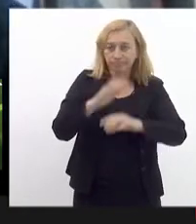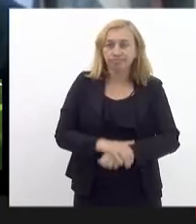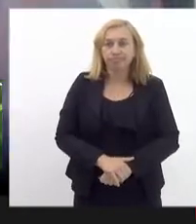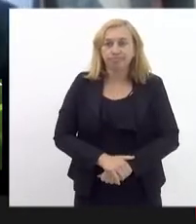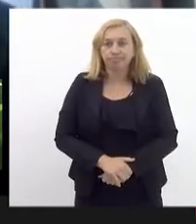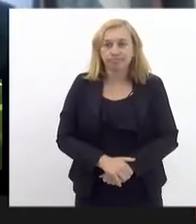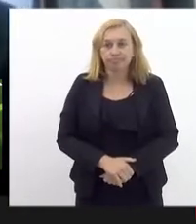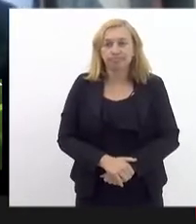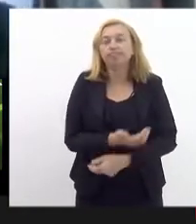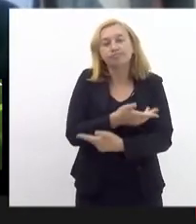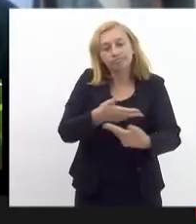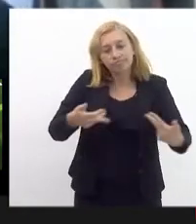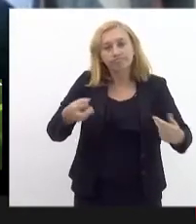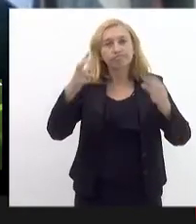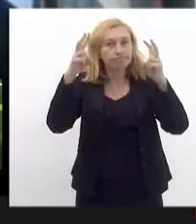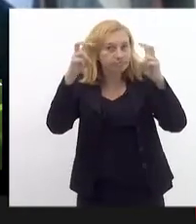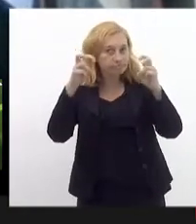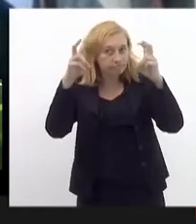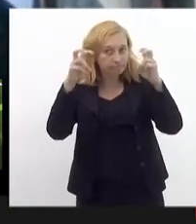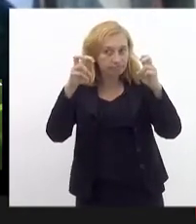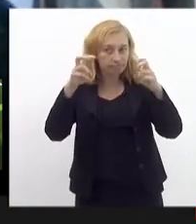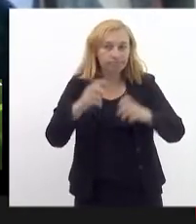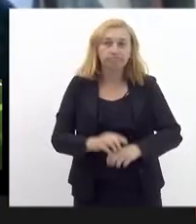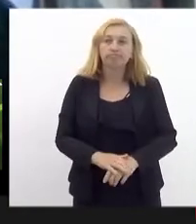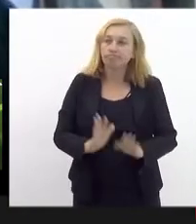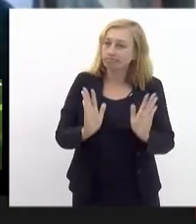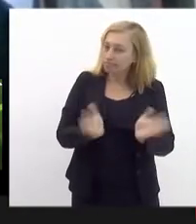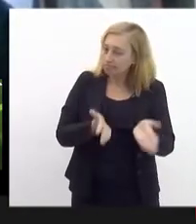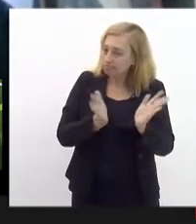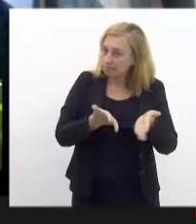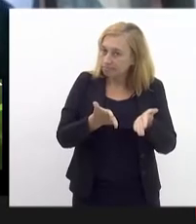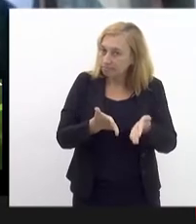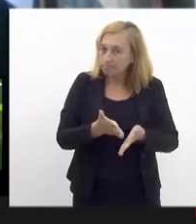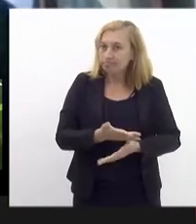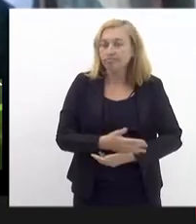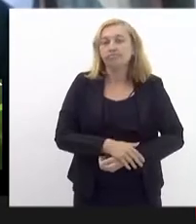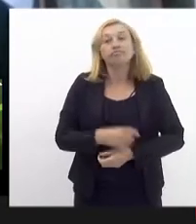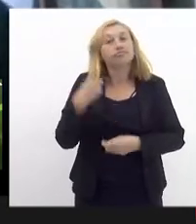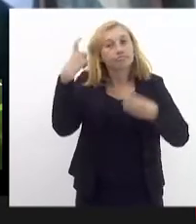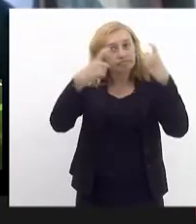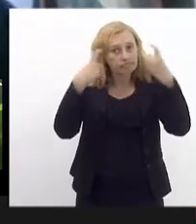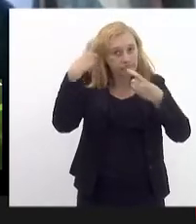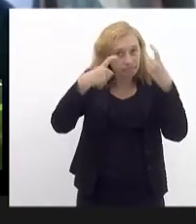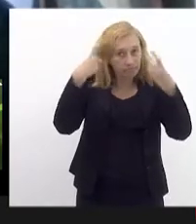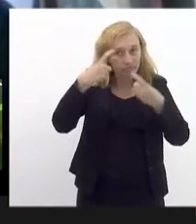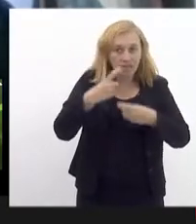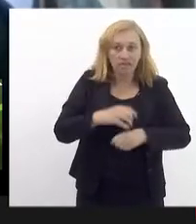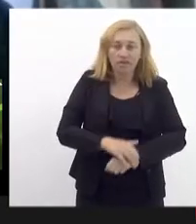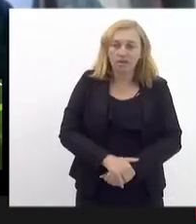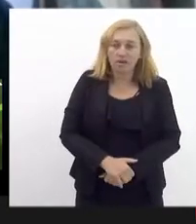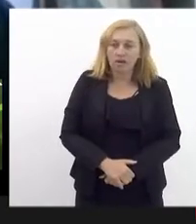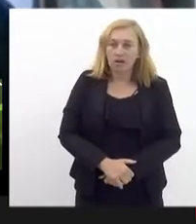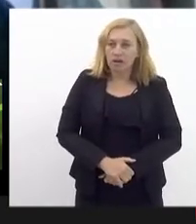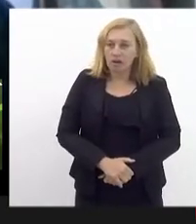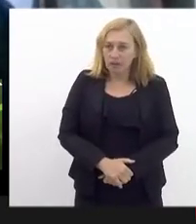aliás, tem vários assuntos. Nós agora estamos muito preocupados